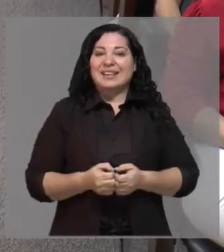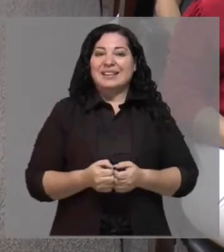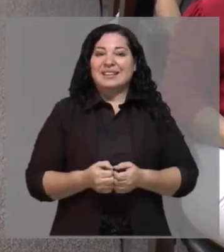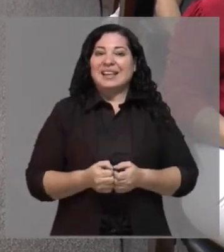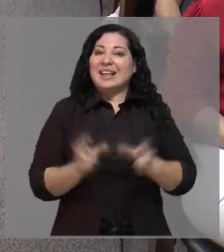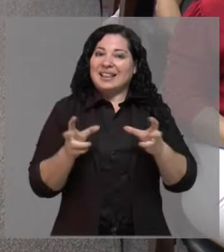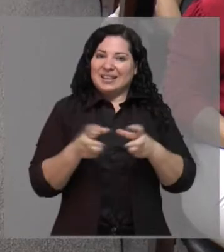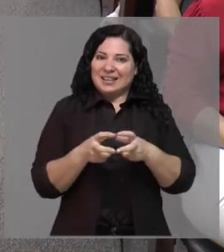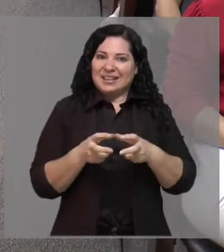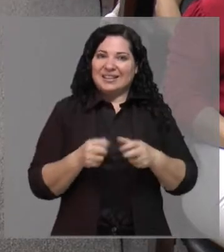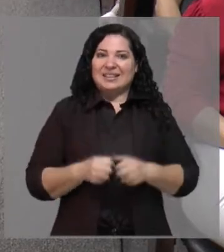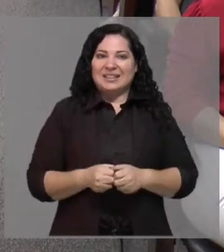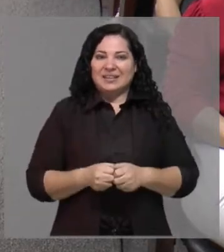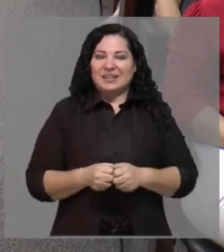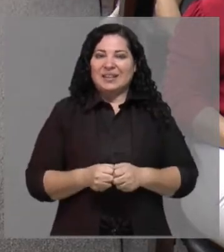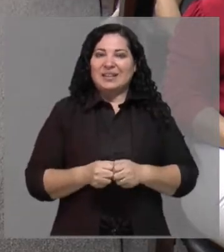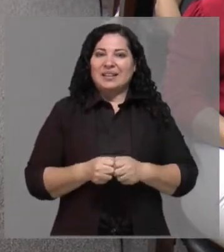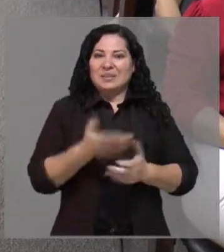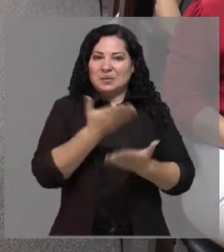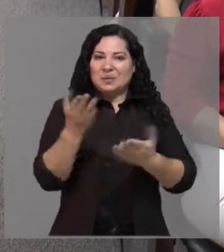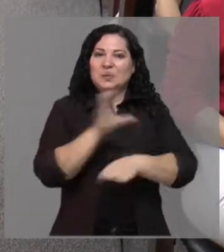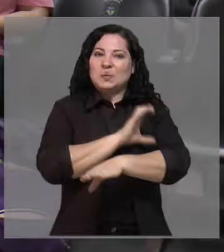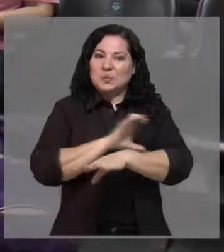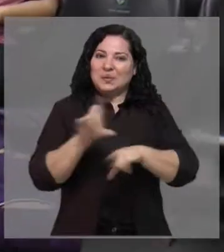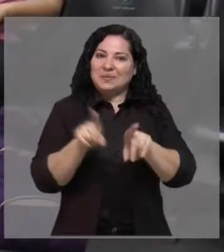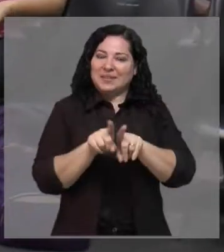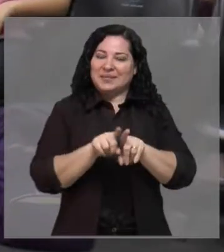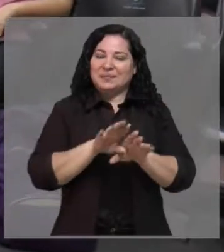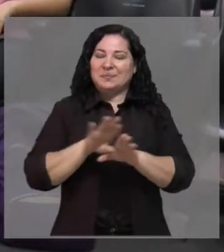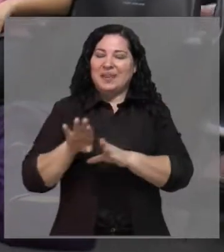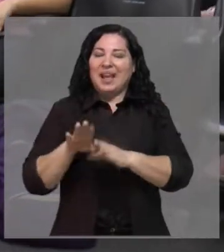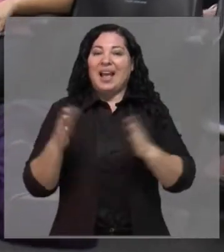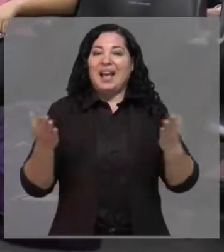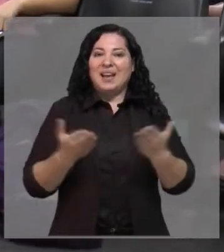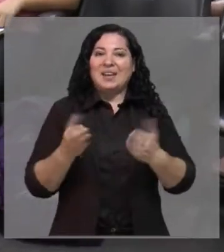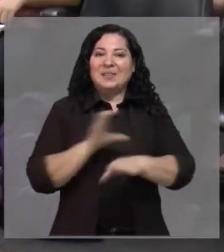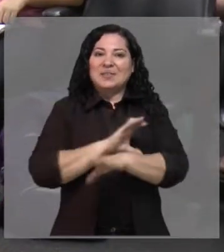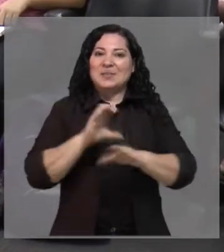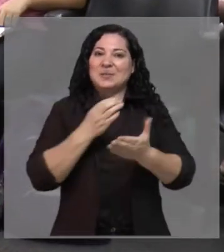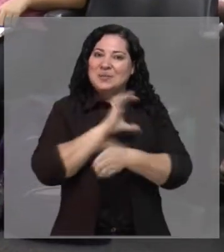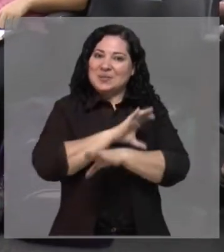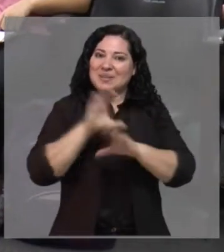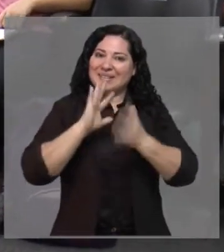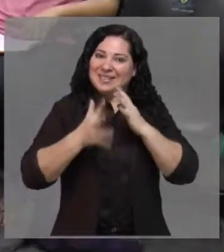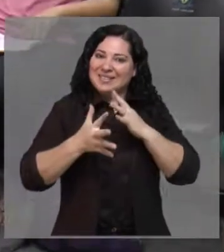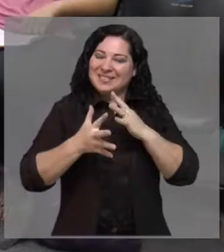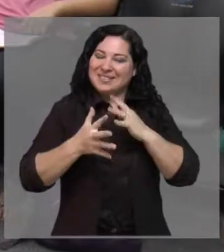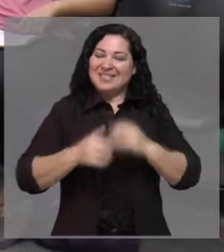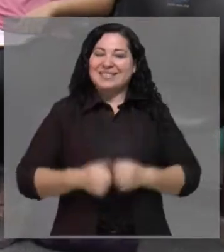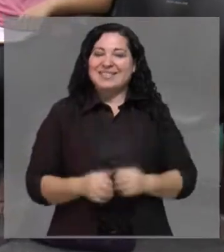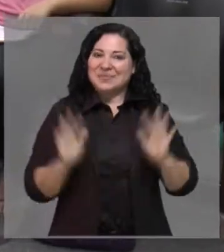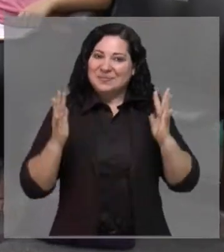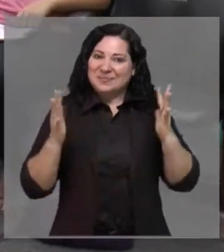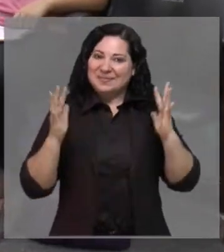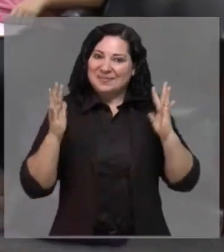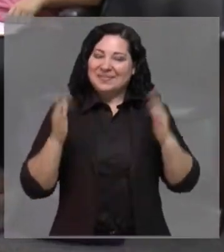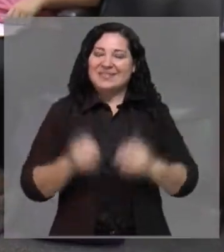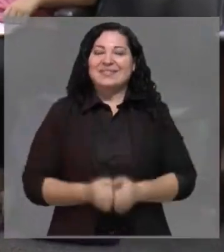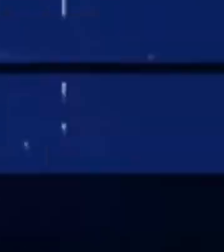e o pessoal do curso também. Estamos dando abertura ao curso de Libras. Uuuu!